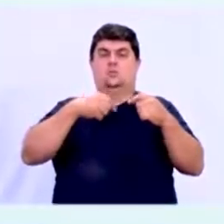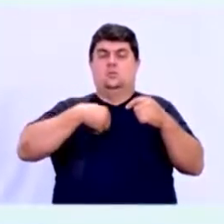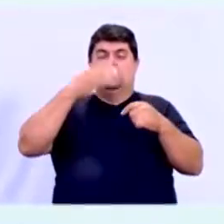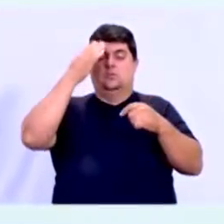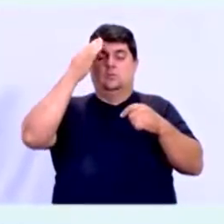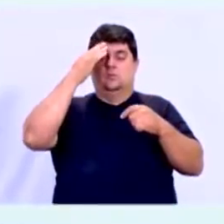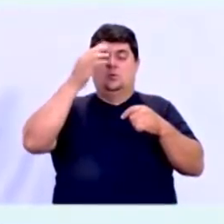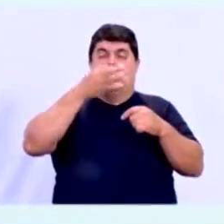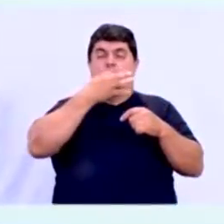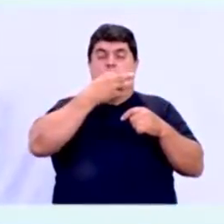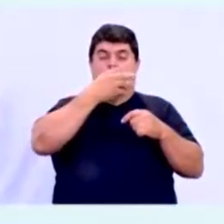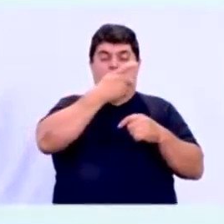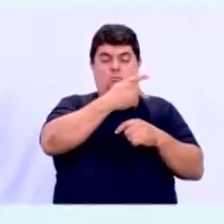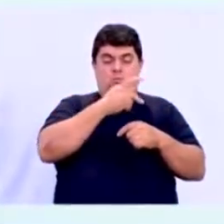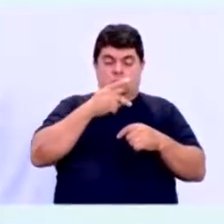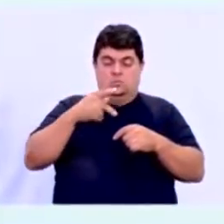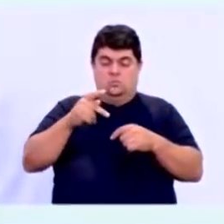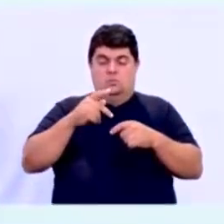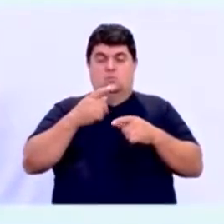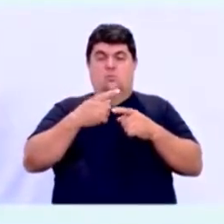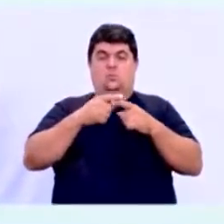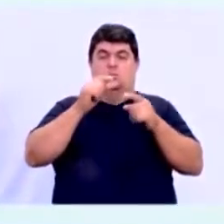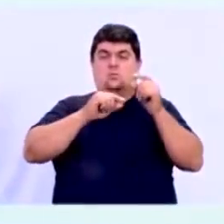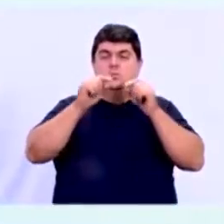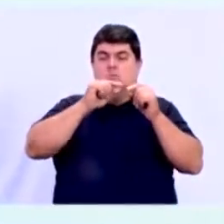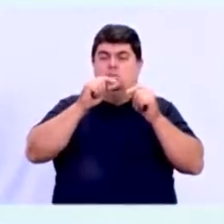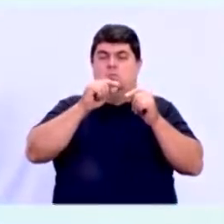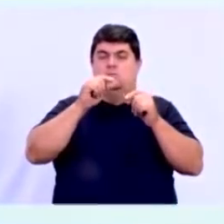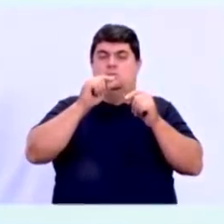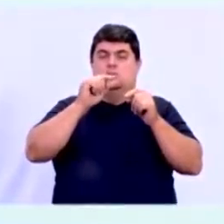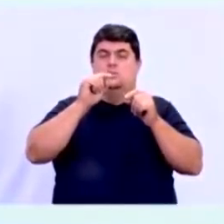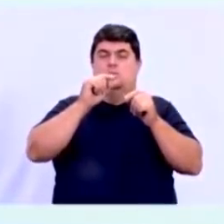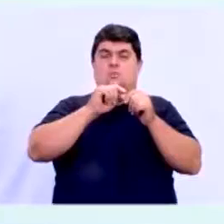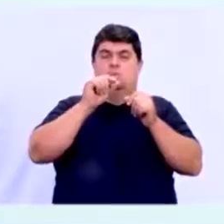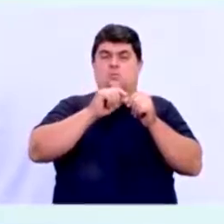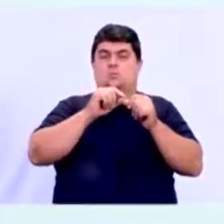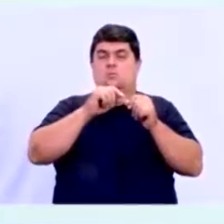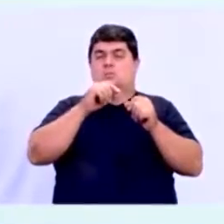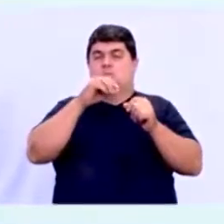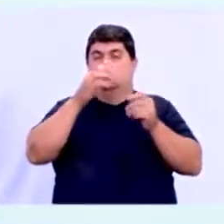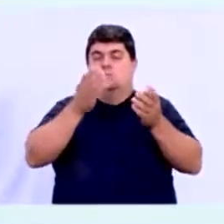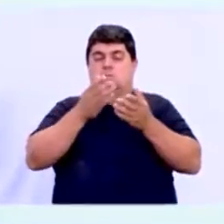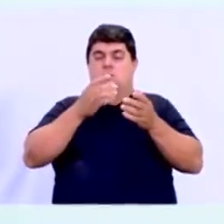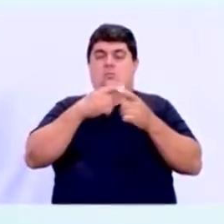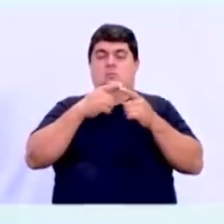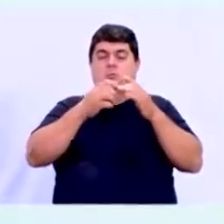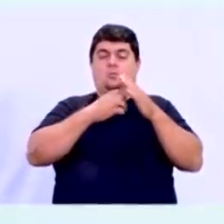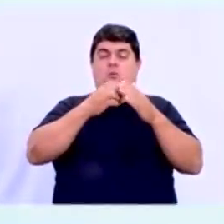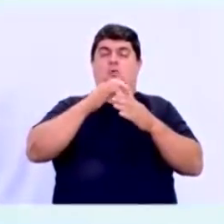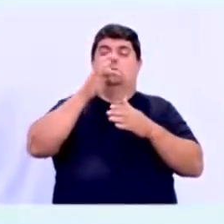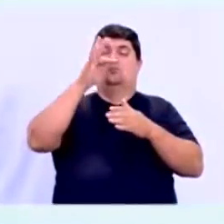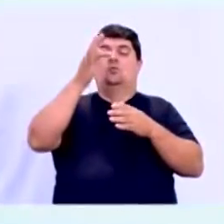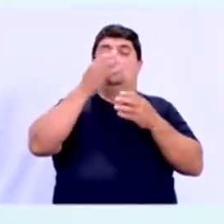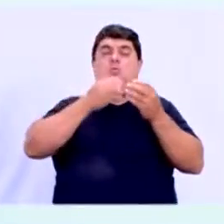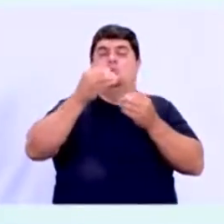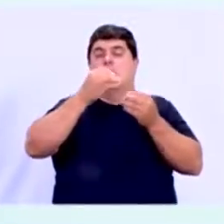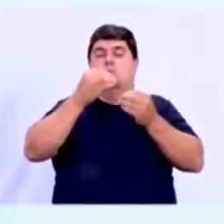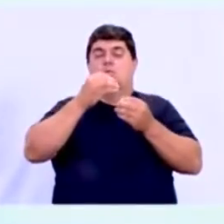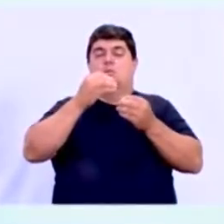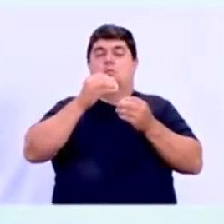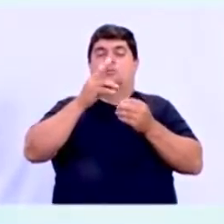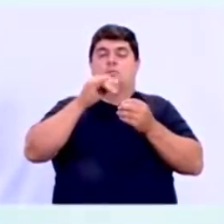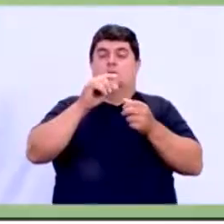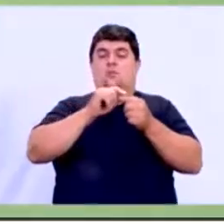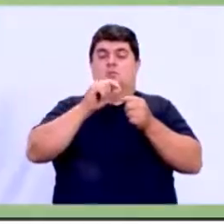precisa saber onde você está, o que você é agora, o que a sua empresa é, para você fazer uma projeção para o